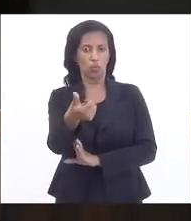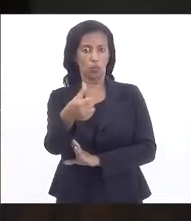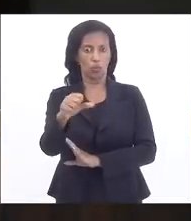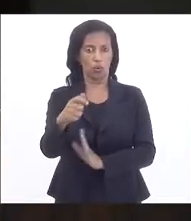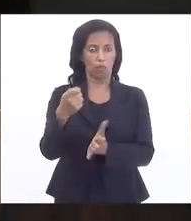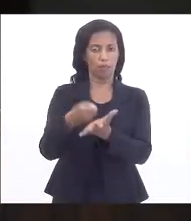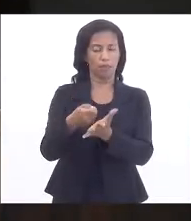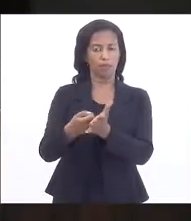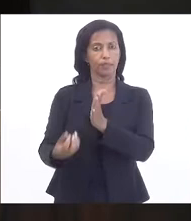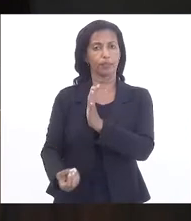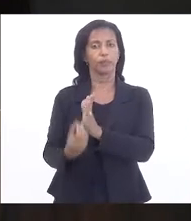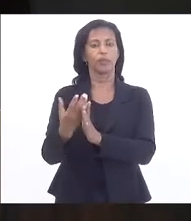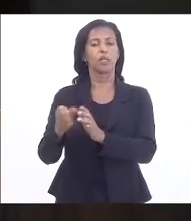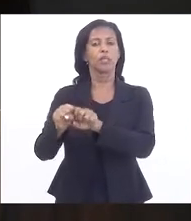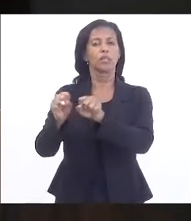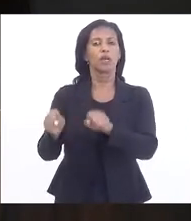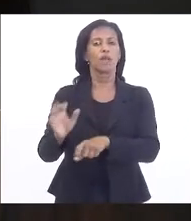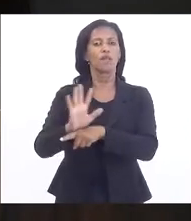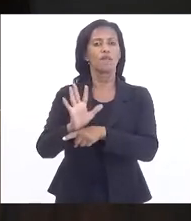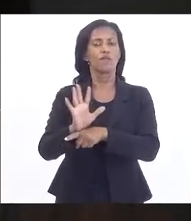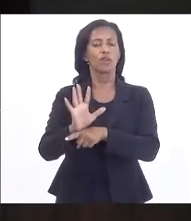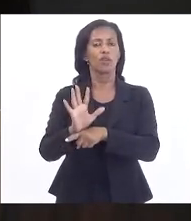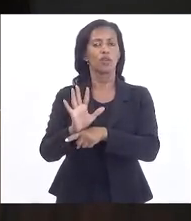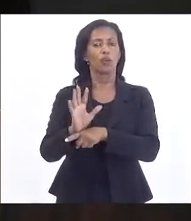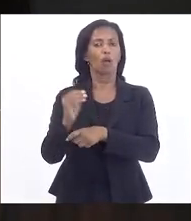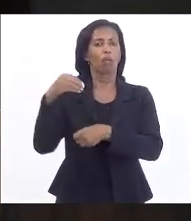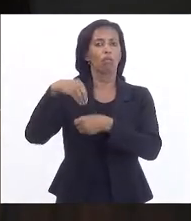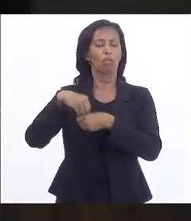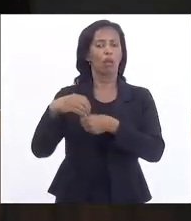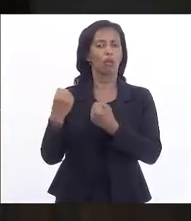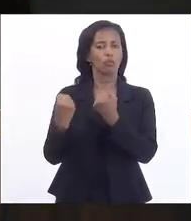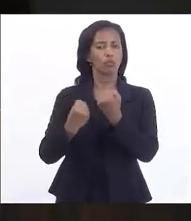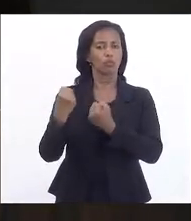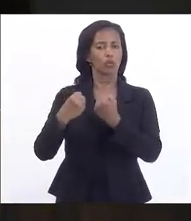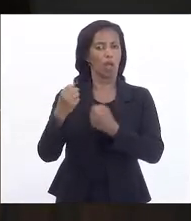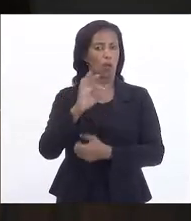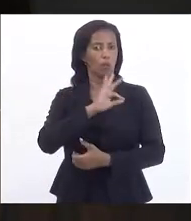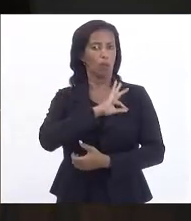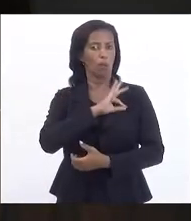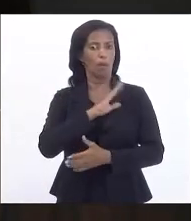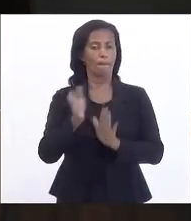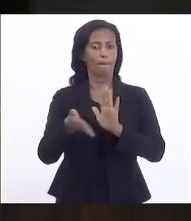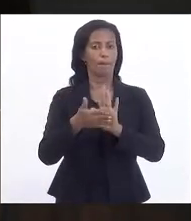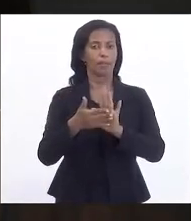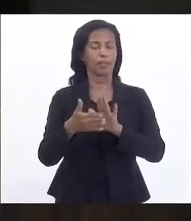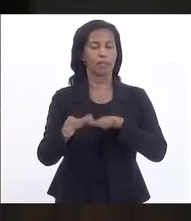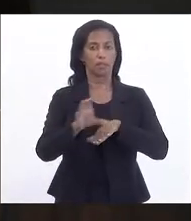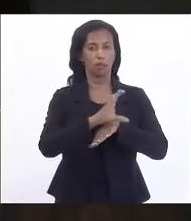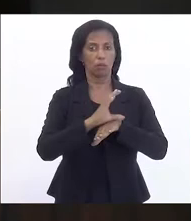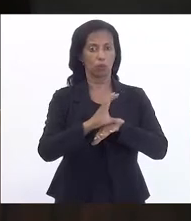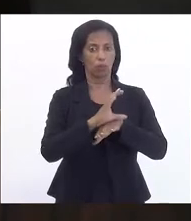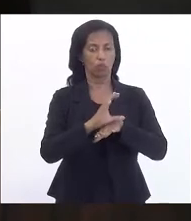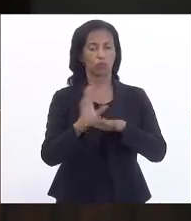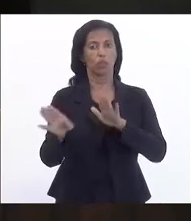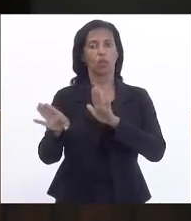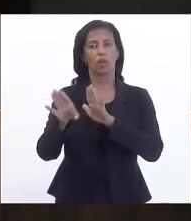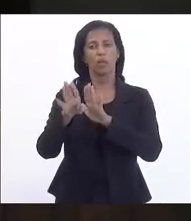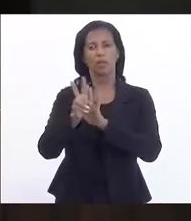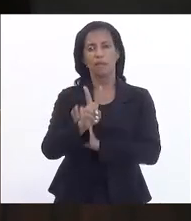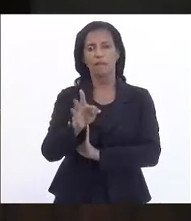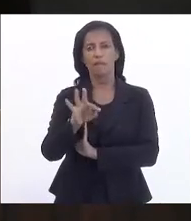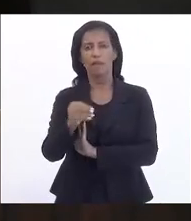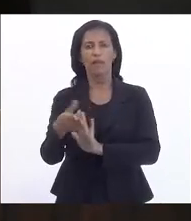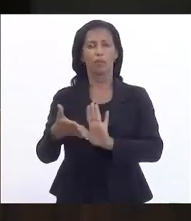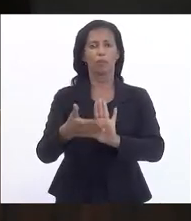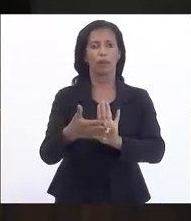determina a implantação do sistema de vídeo e áudio nas viaturas que menciona apendendo de pareceres das comissões de mentes condicionais e vetos para emitir pareceres